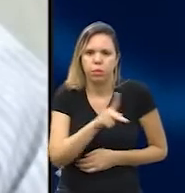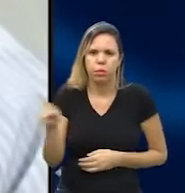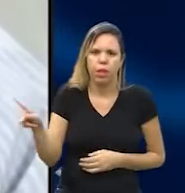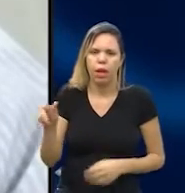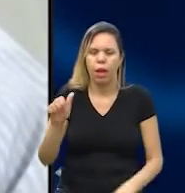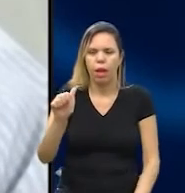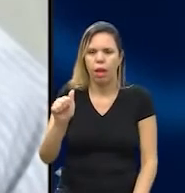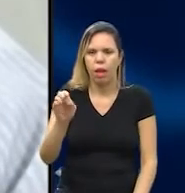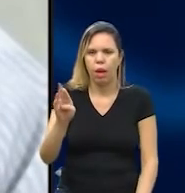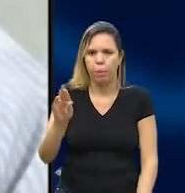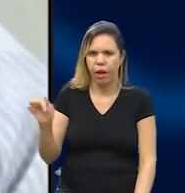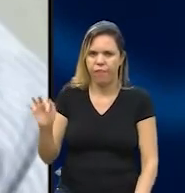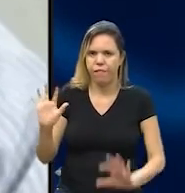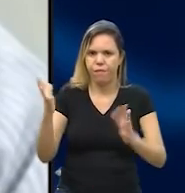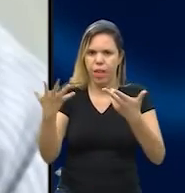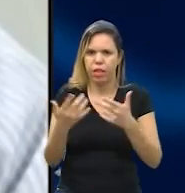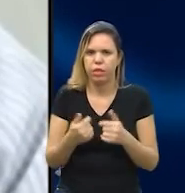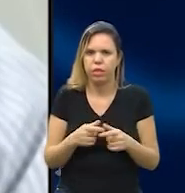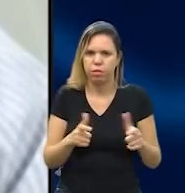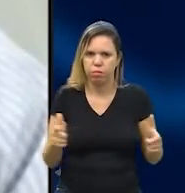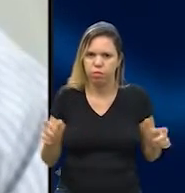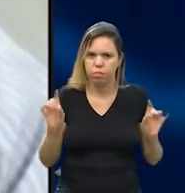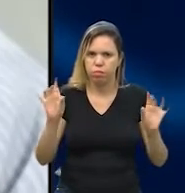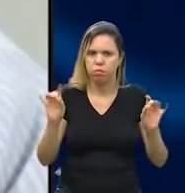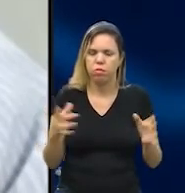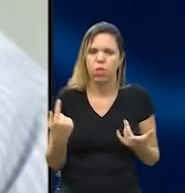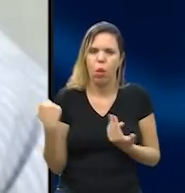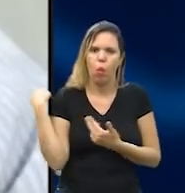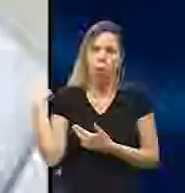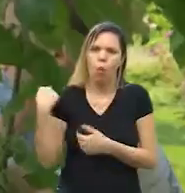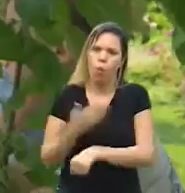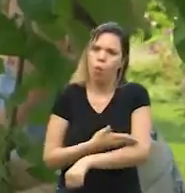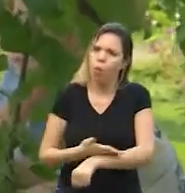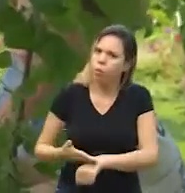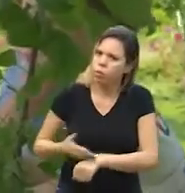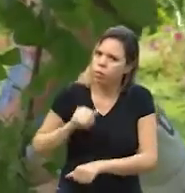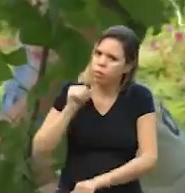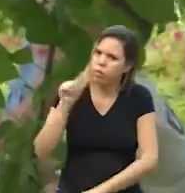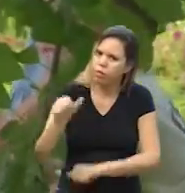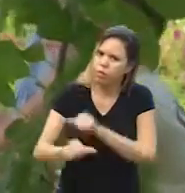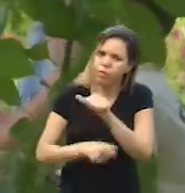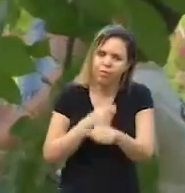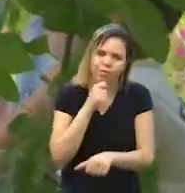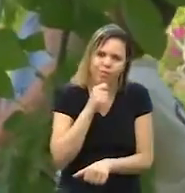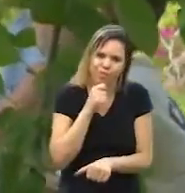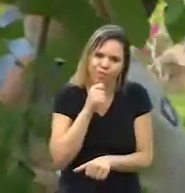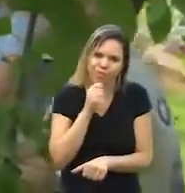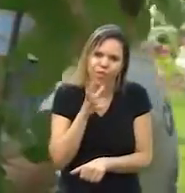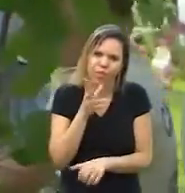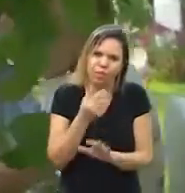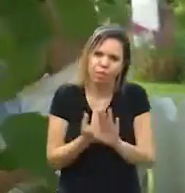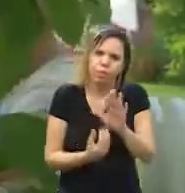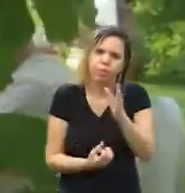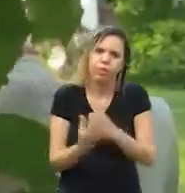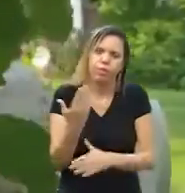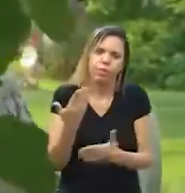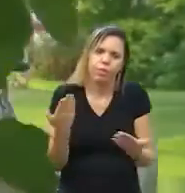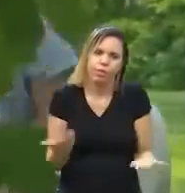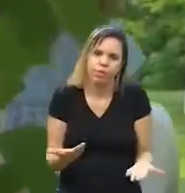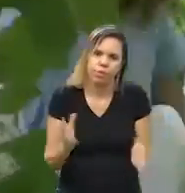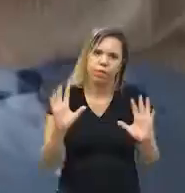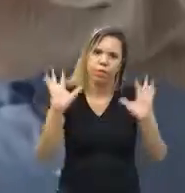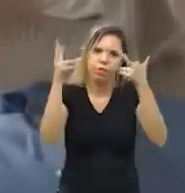pessoas. Para o presidente da Abrafesta, as grandes celebrações, da forma como nós estávamos acostumados, ainda estão longe